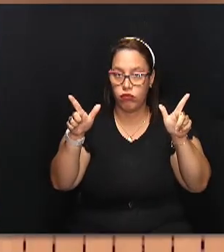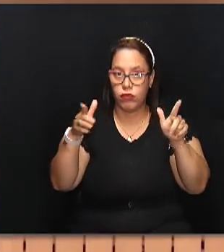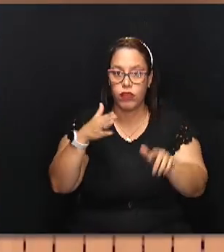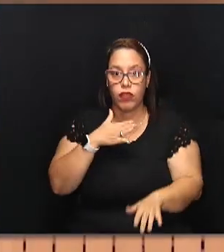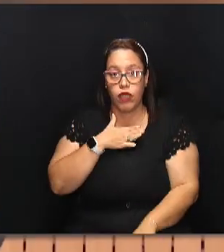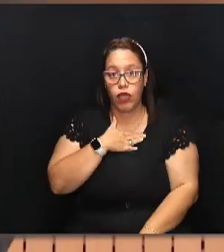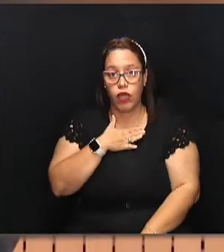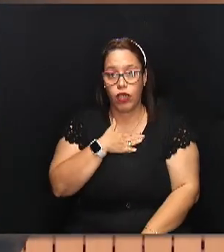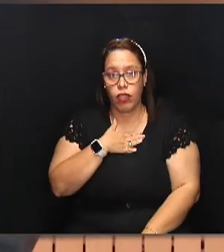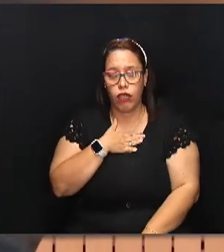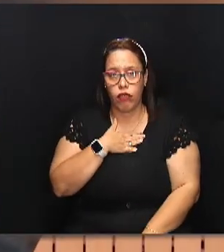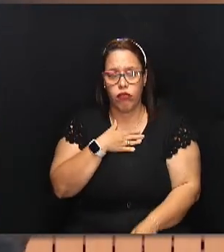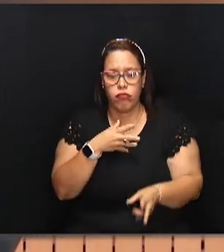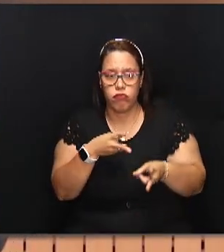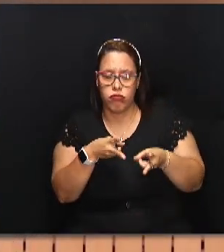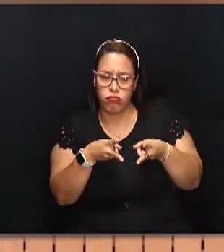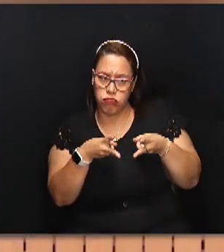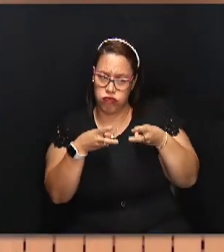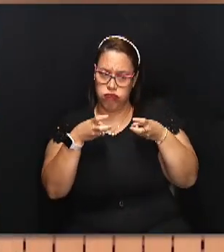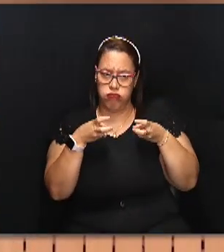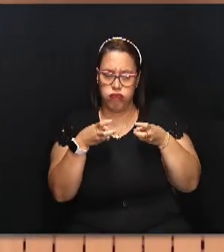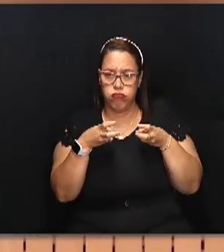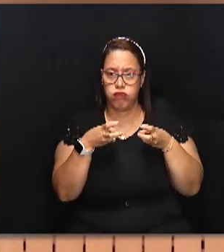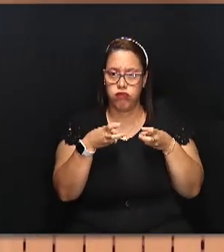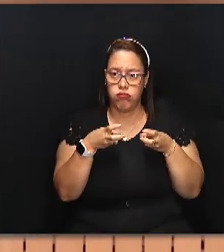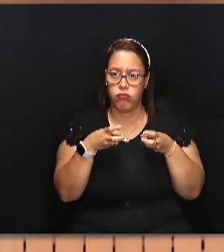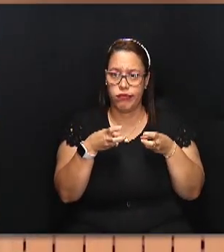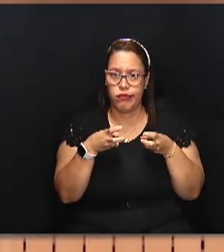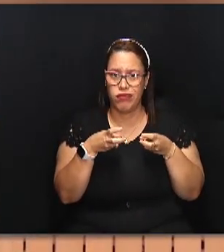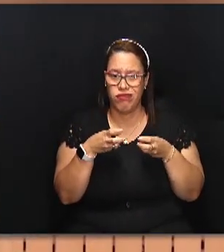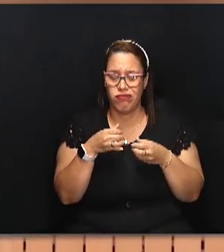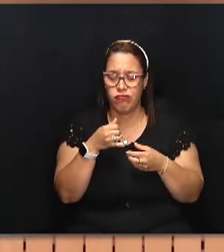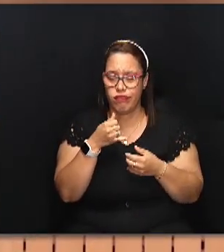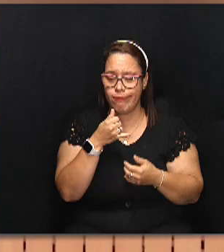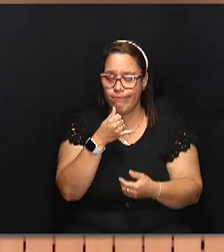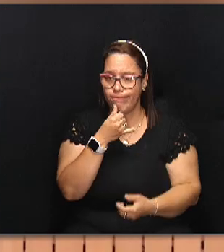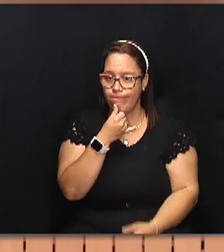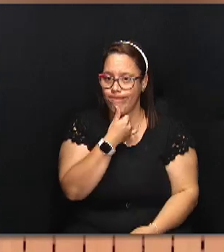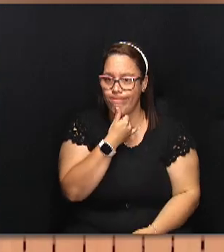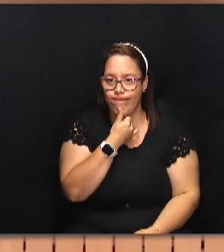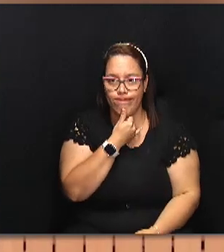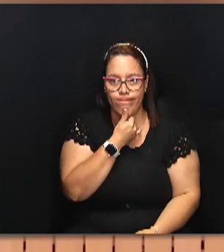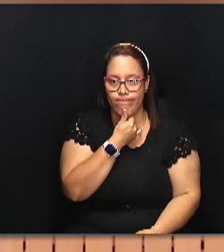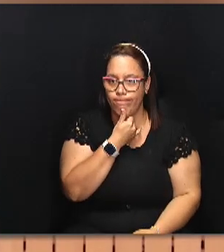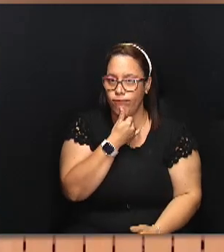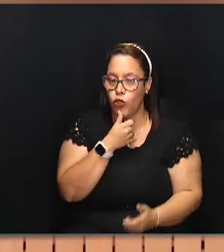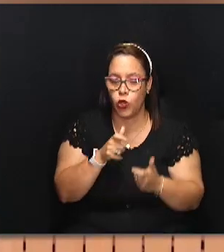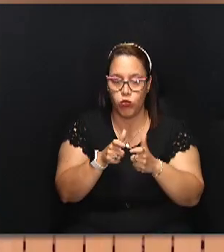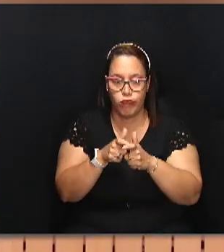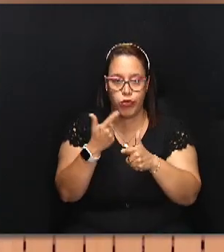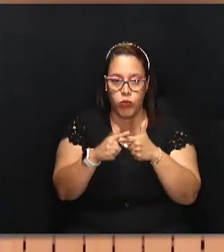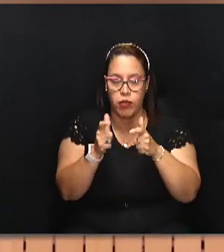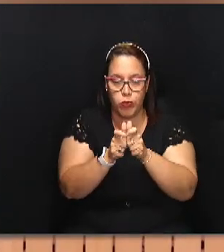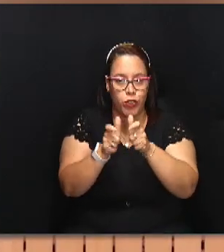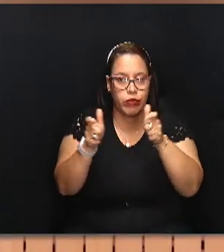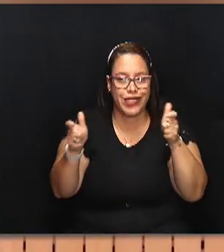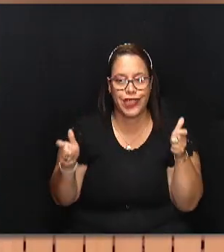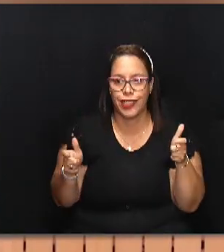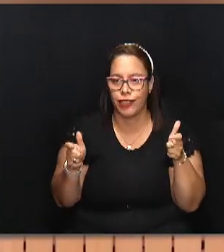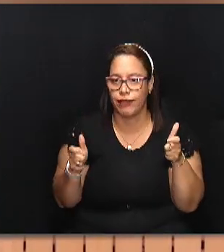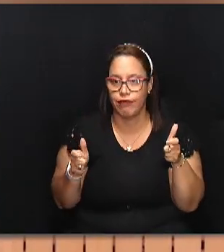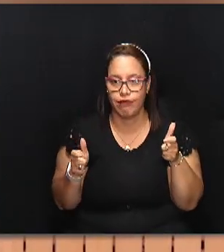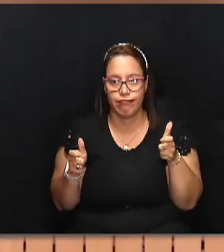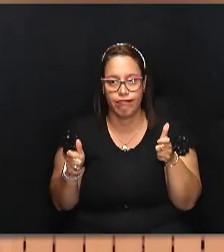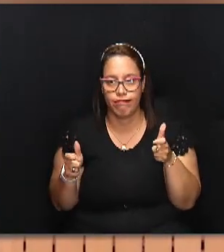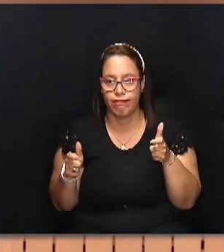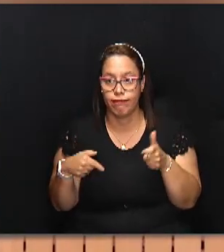mim, eu enxergo isso como uma ponta muito desagradável de um iceberg. Nós temos um problema muito